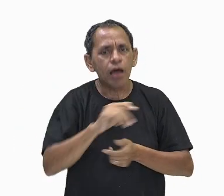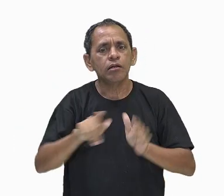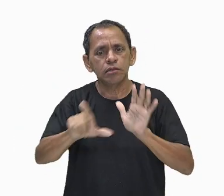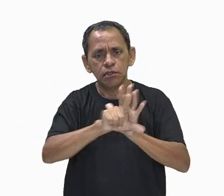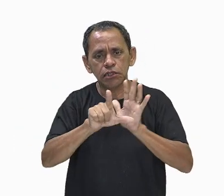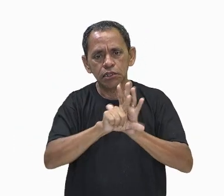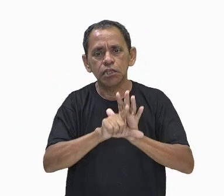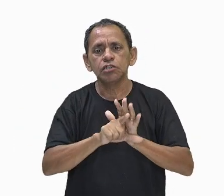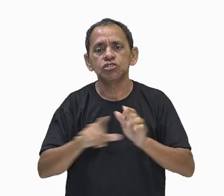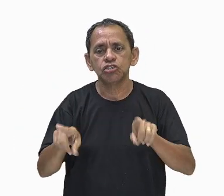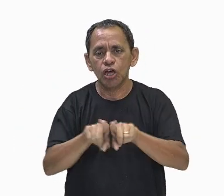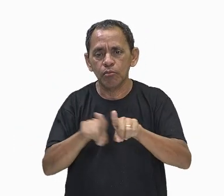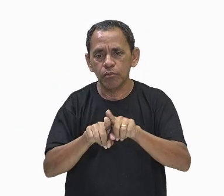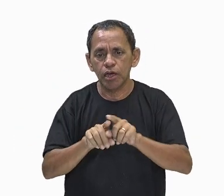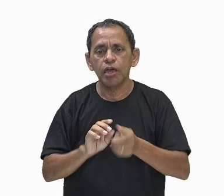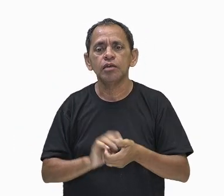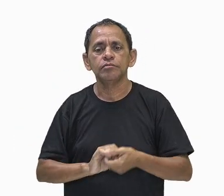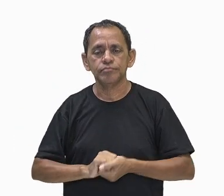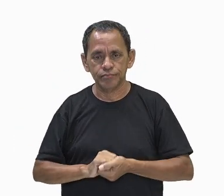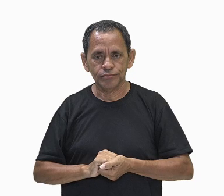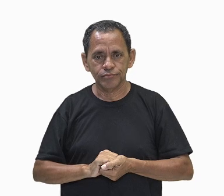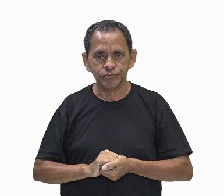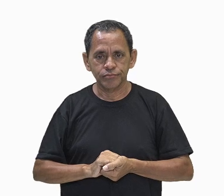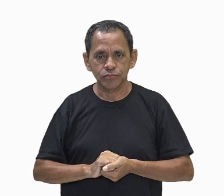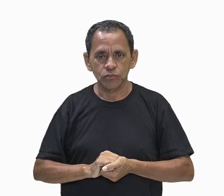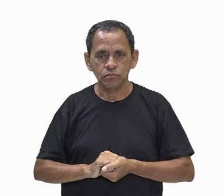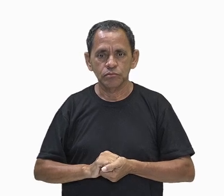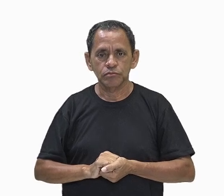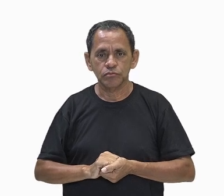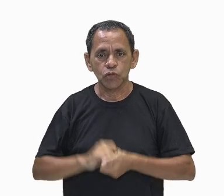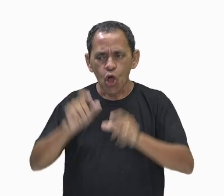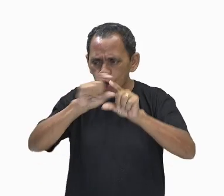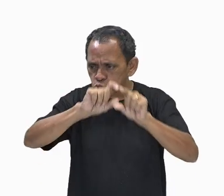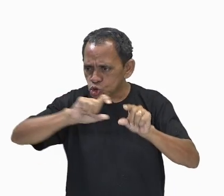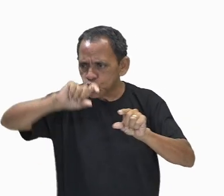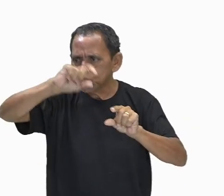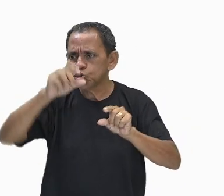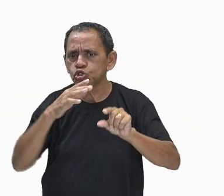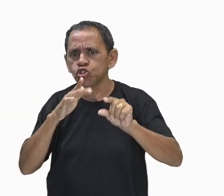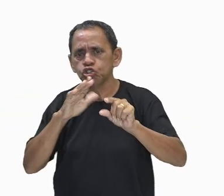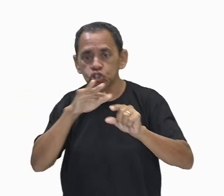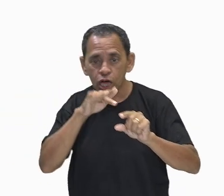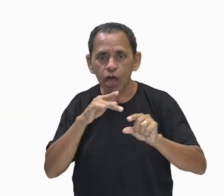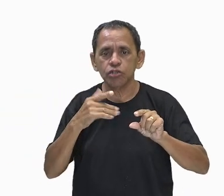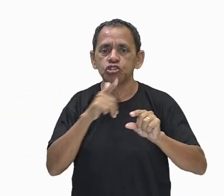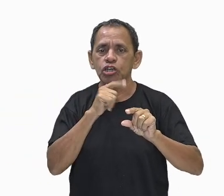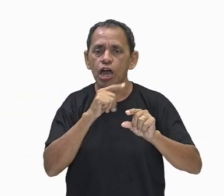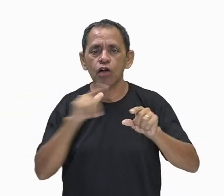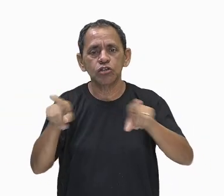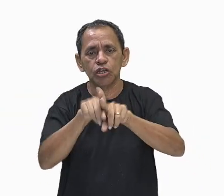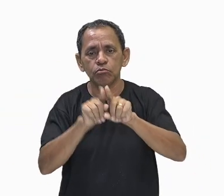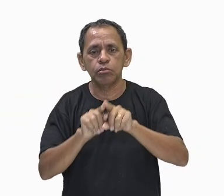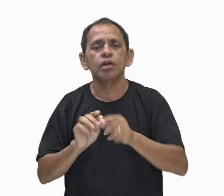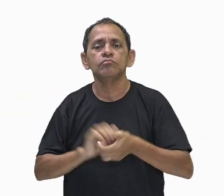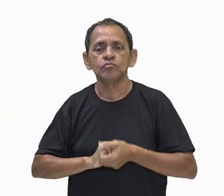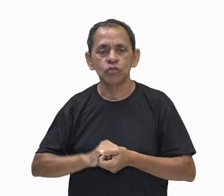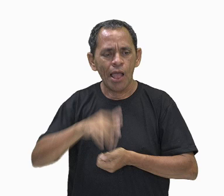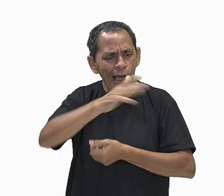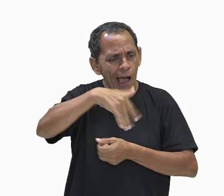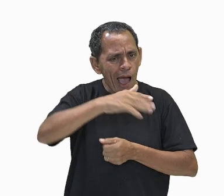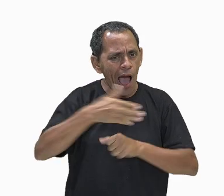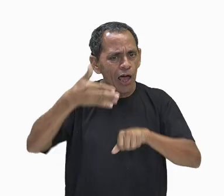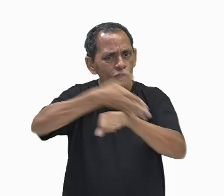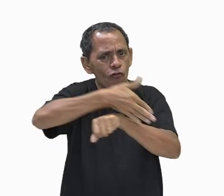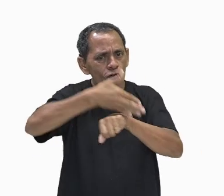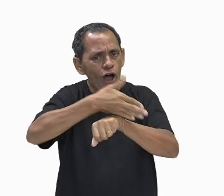ficaram conhecidas pelo Código de Hammurabi. Quando entraram em declínio, a região foi invadida pelos povos